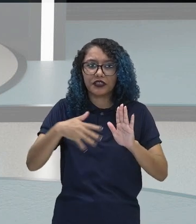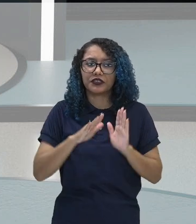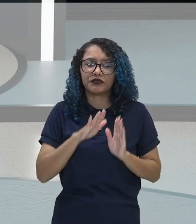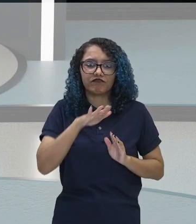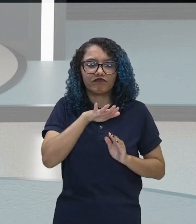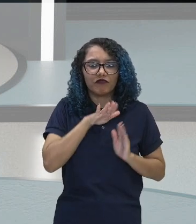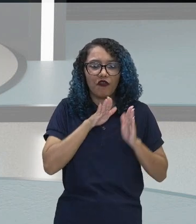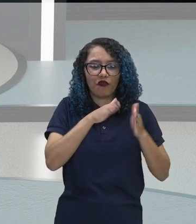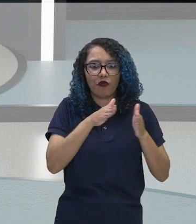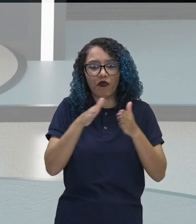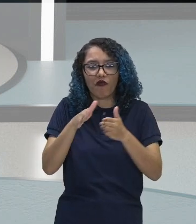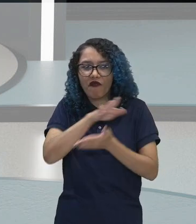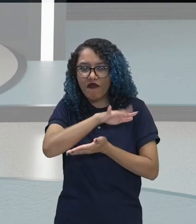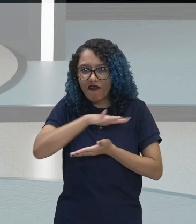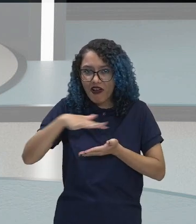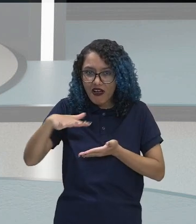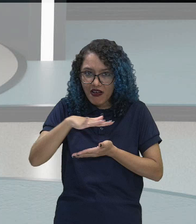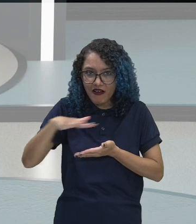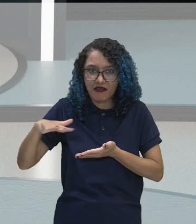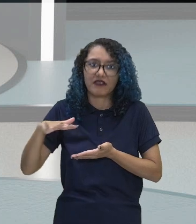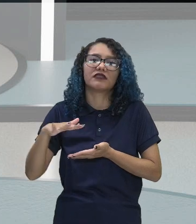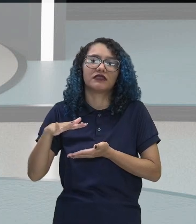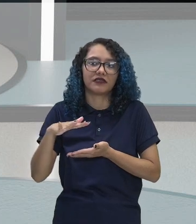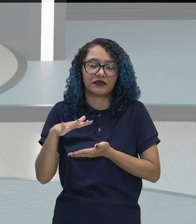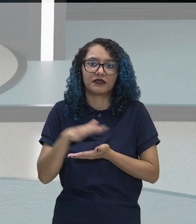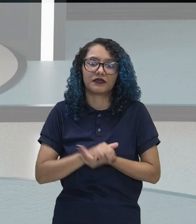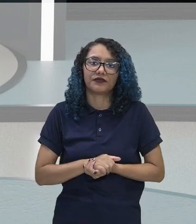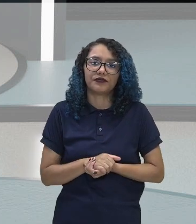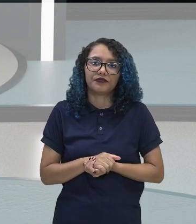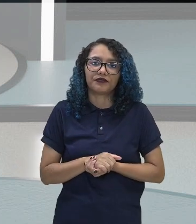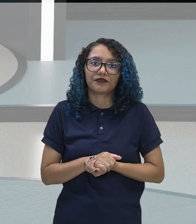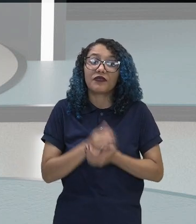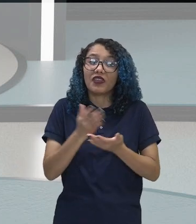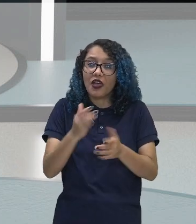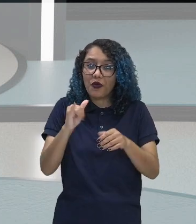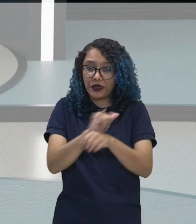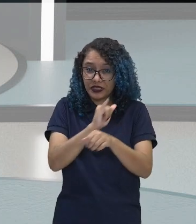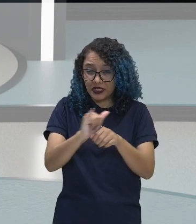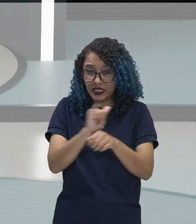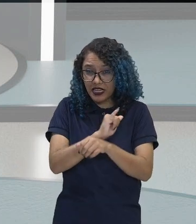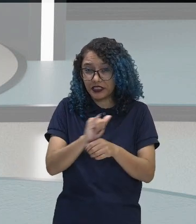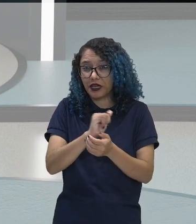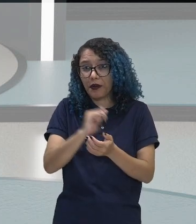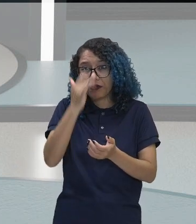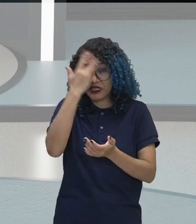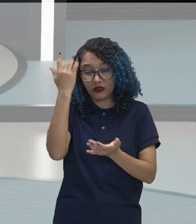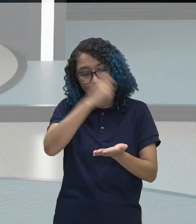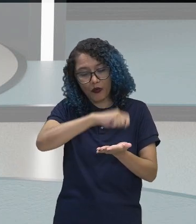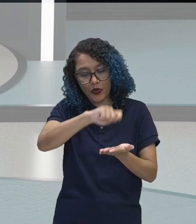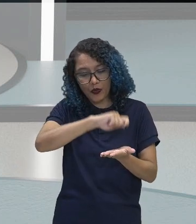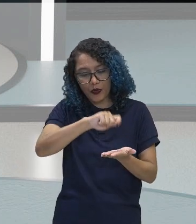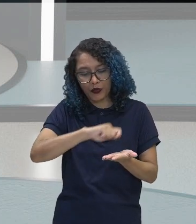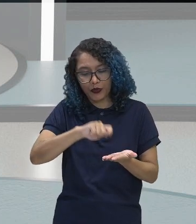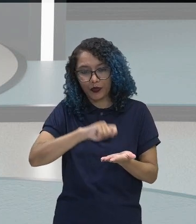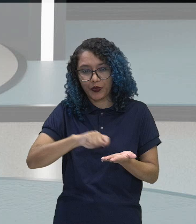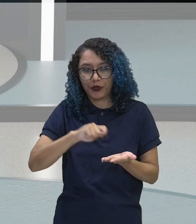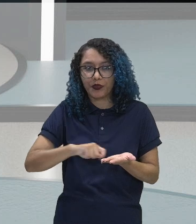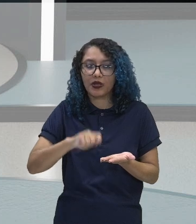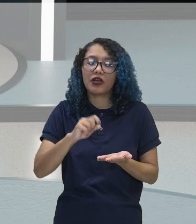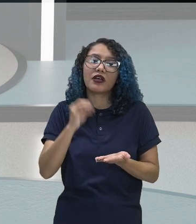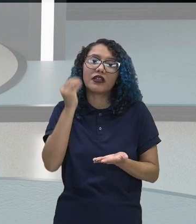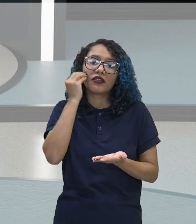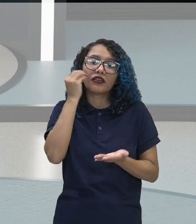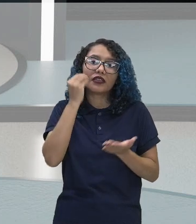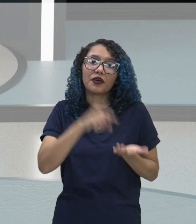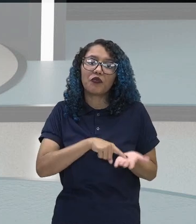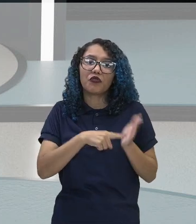figura de linguagem é o recurso que o autor, o poeta, o escritor tem para trazer para o leitor,